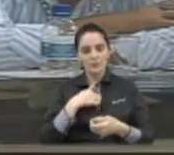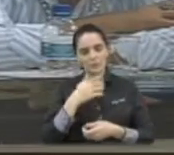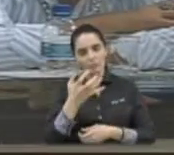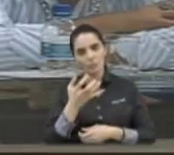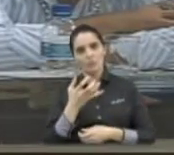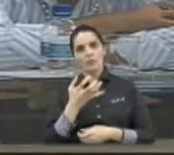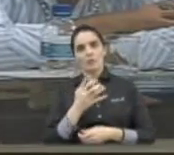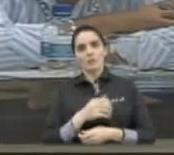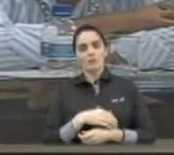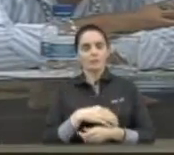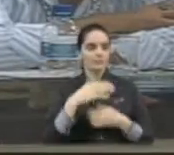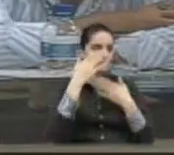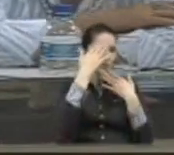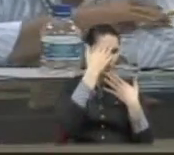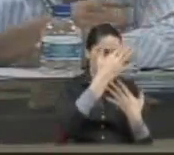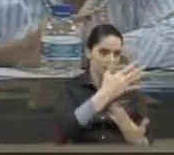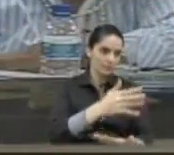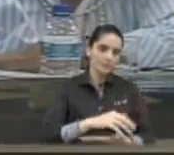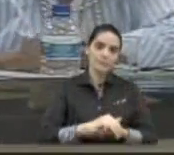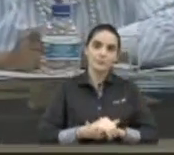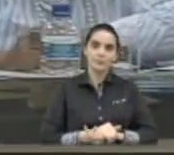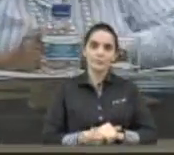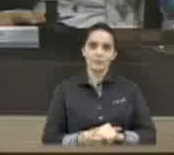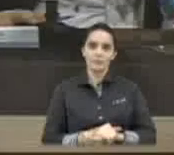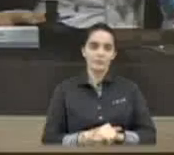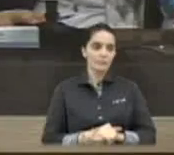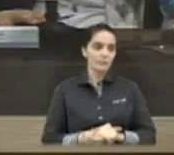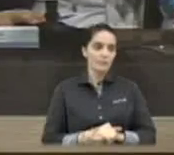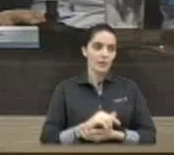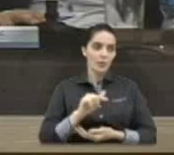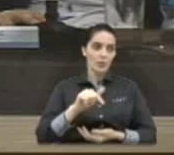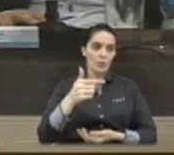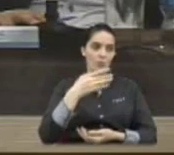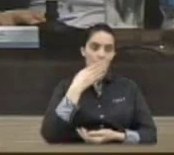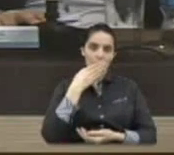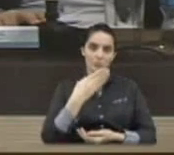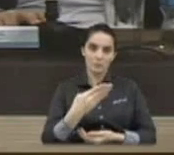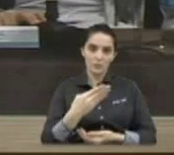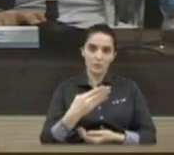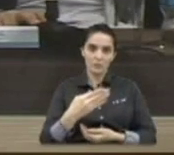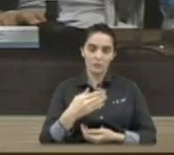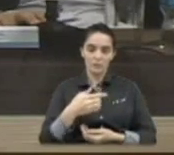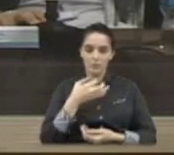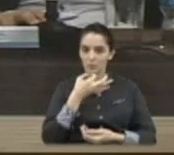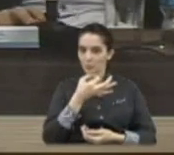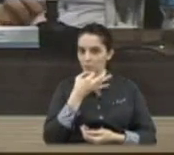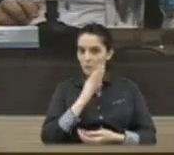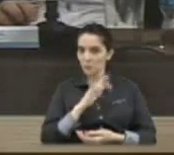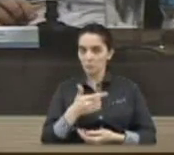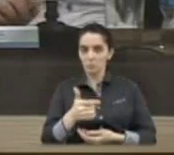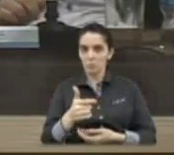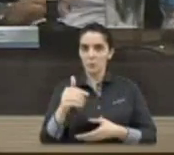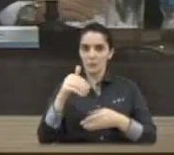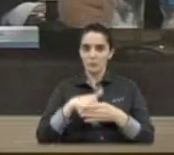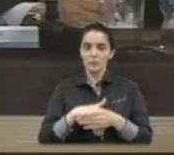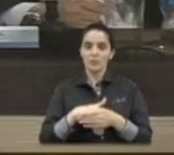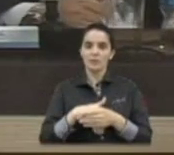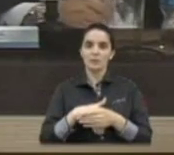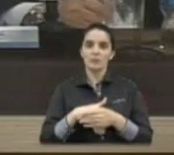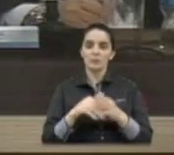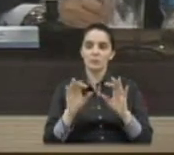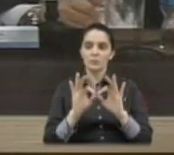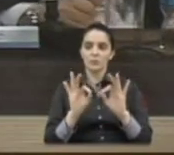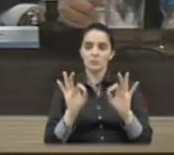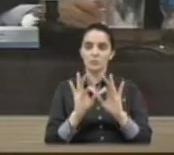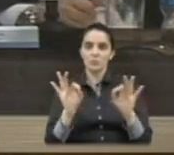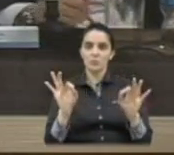senhor presidente. Muito obrigado. Mais algum vereador deseja discutir sobre o assunto? Não havendo, vai a votação, e a